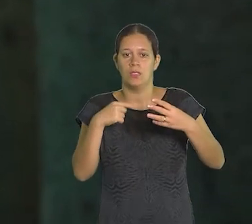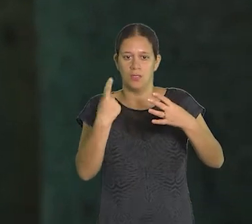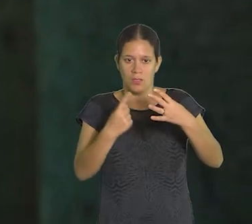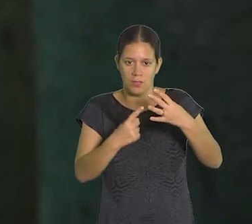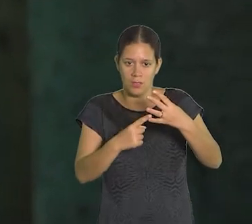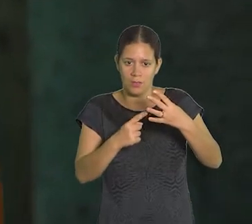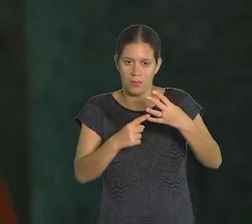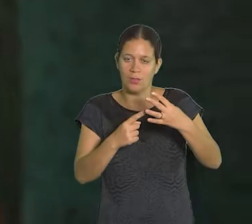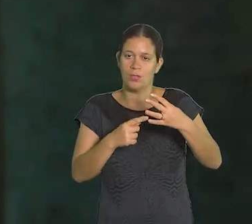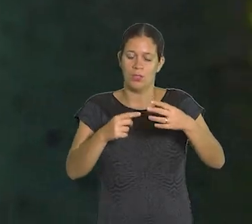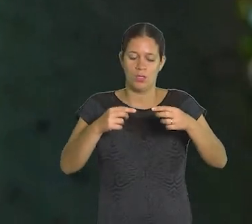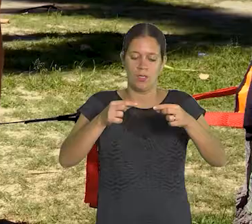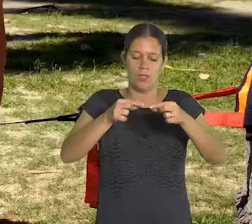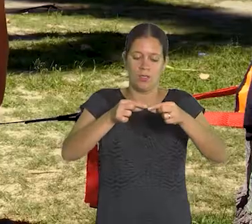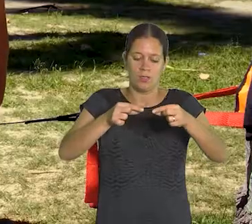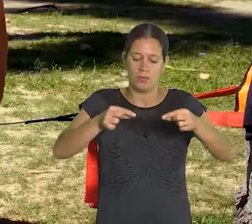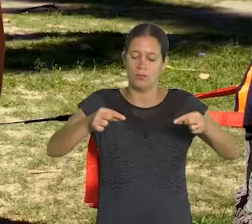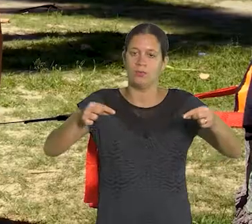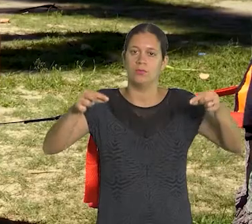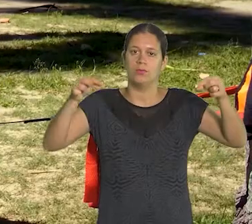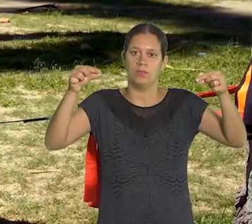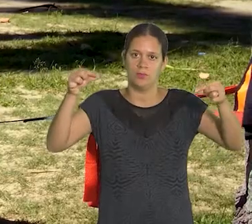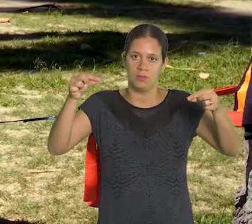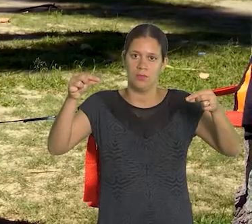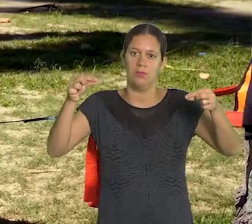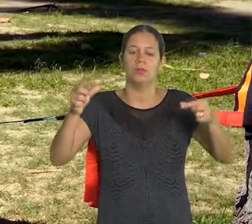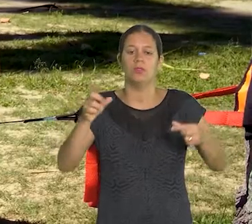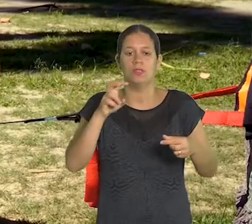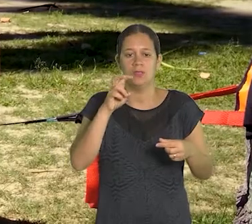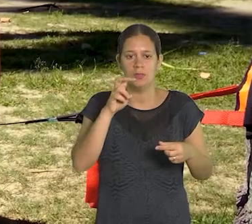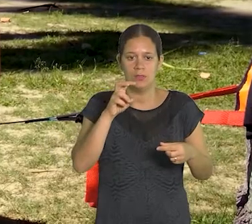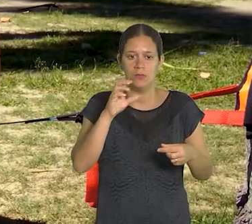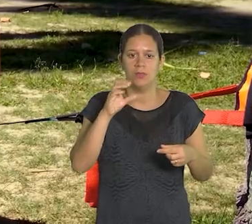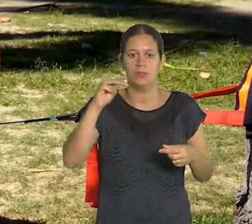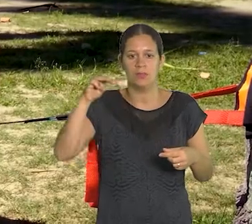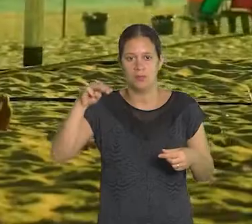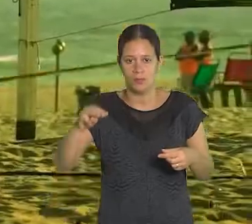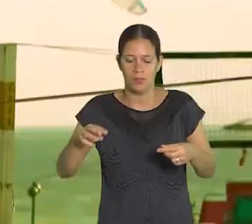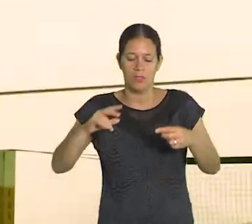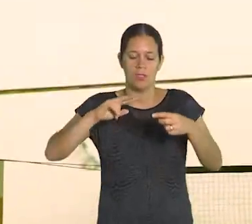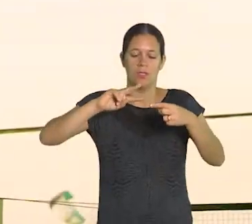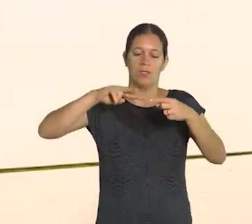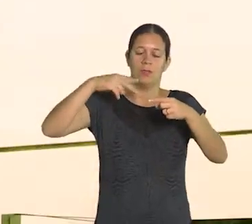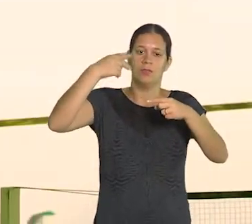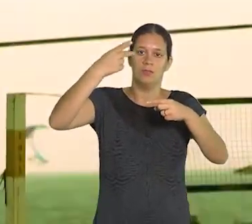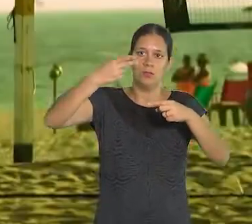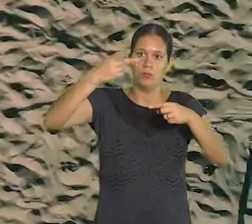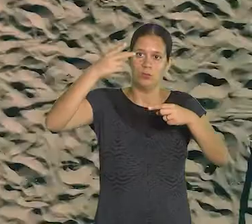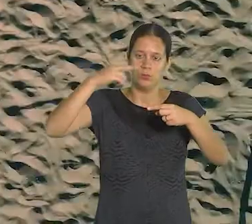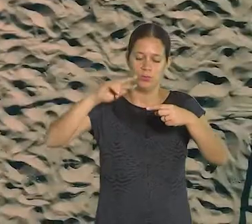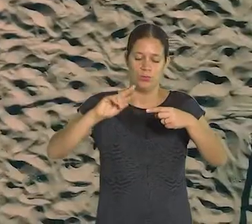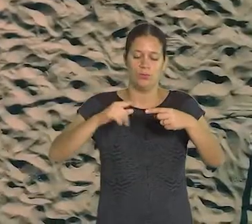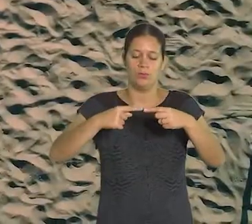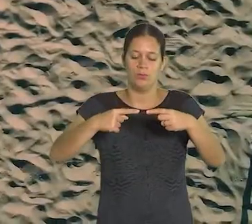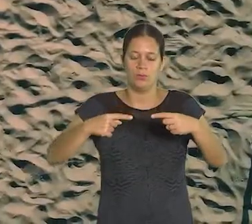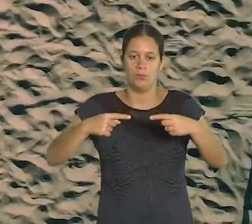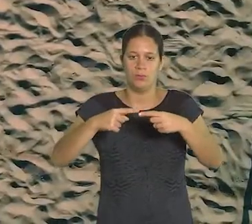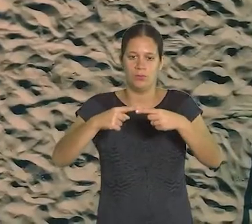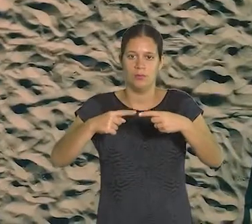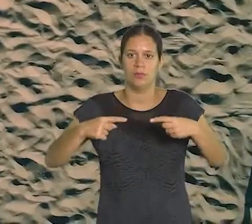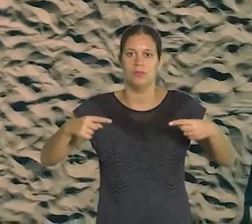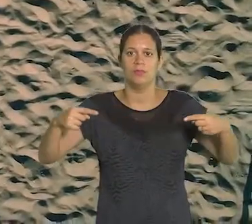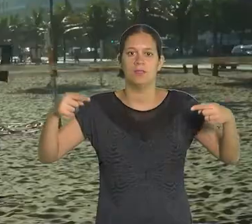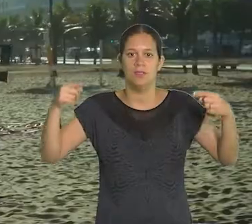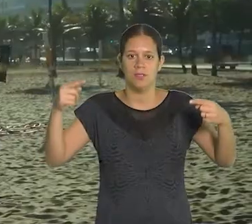fita mais larga. Essa aqui são 2,5 cm, o trickline usa uma fita de 5 cm, a qual os praticantes fazem manobras incríveis